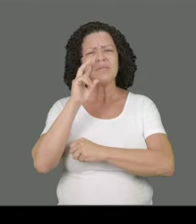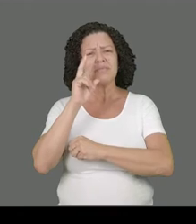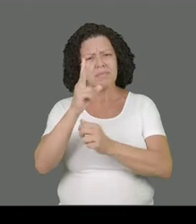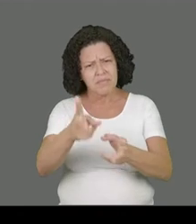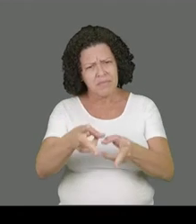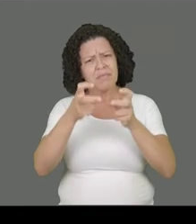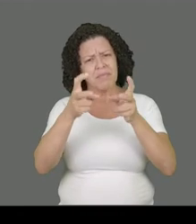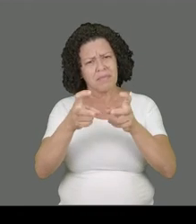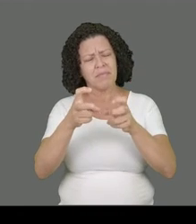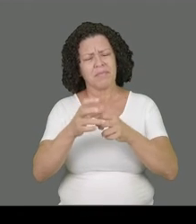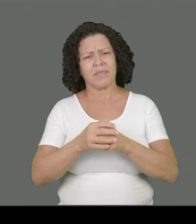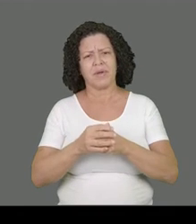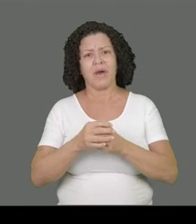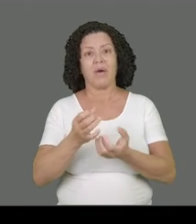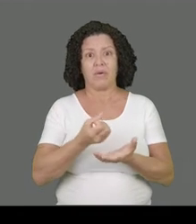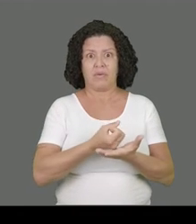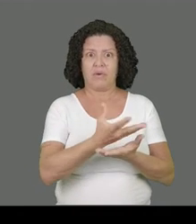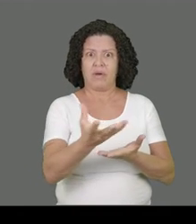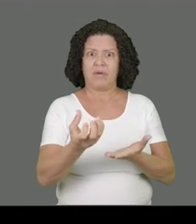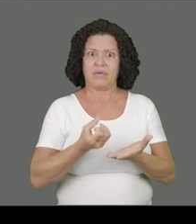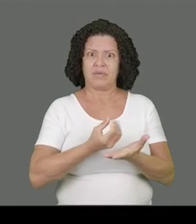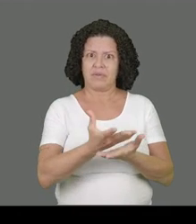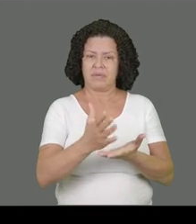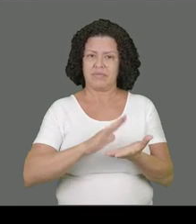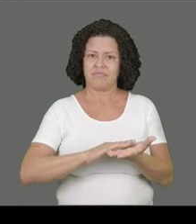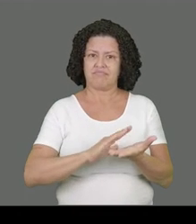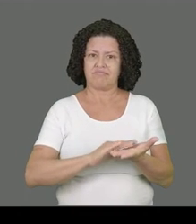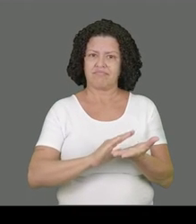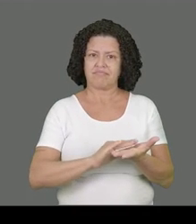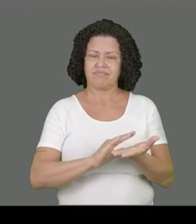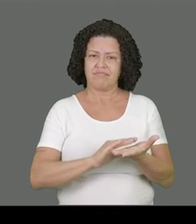nós repararmos bem no Evangelho,